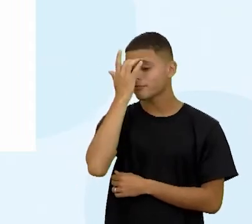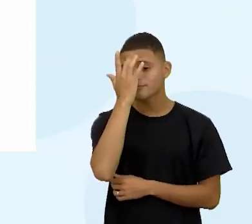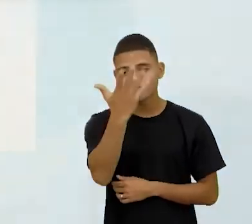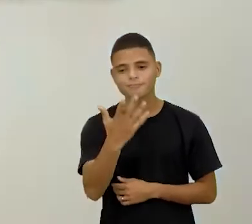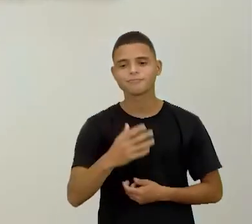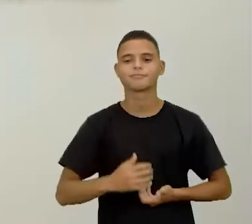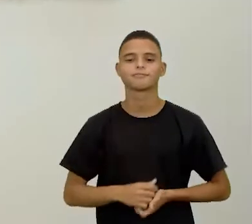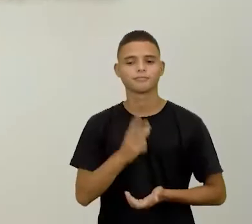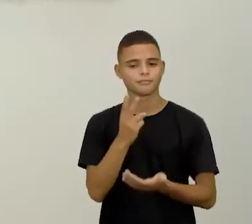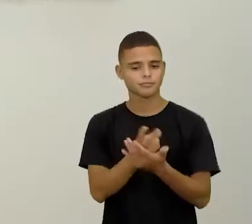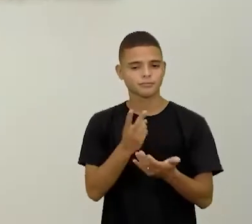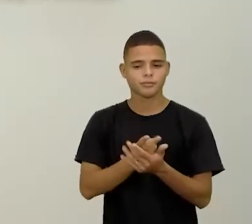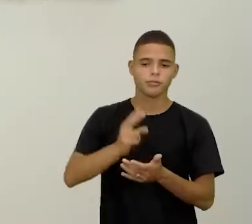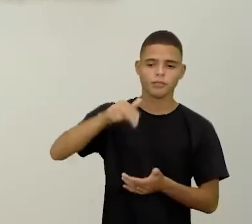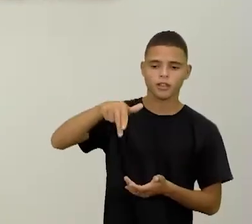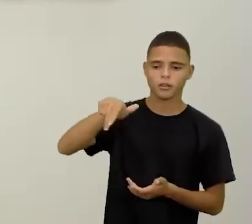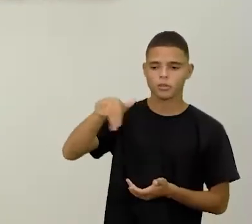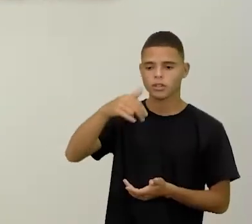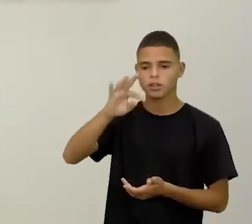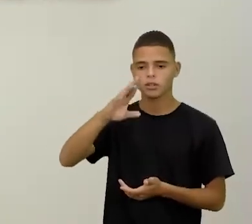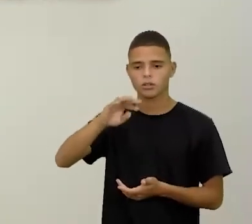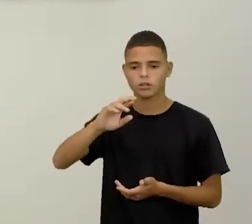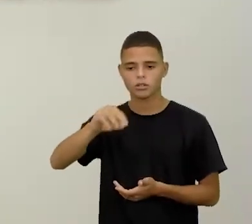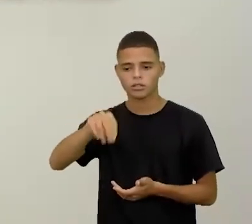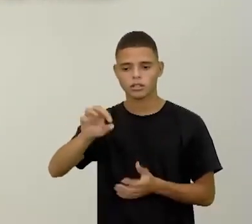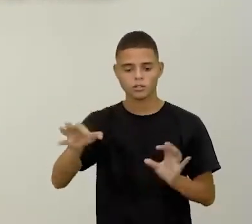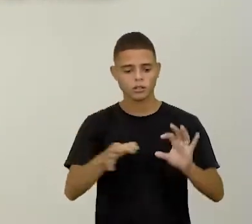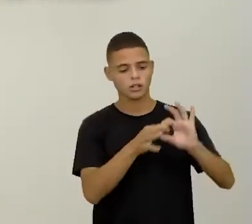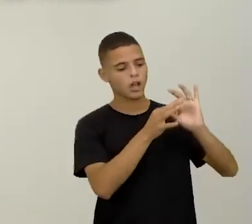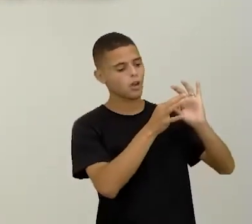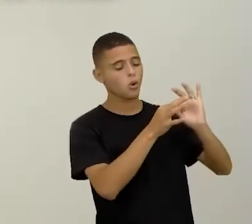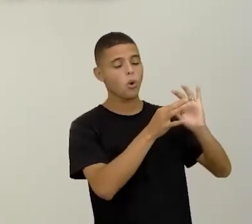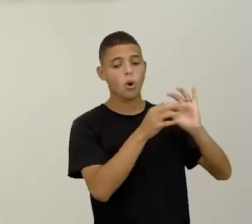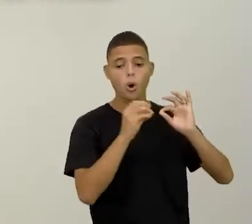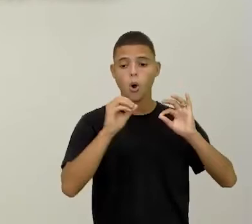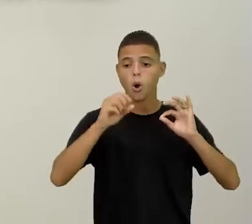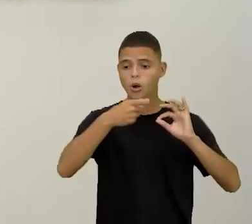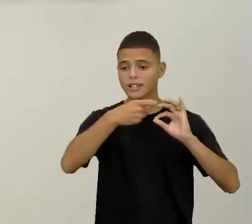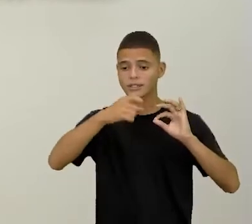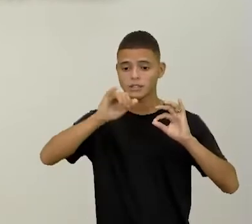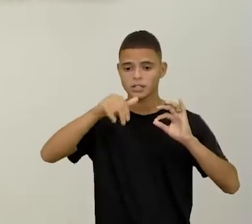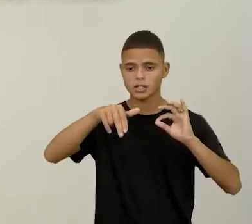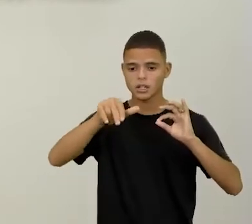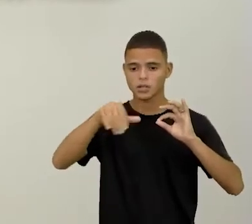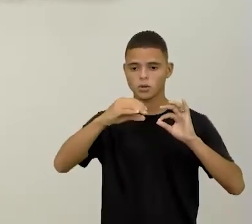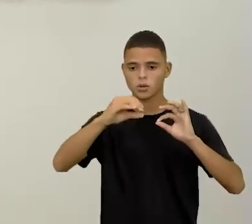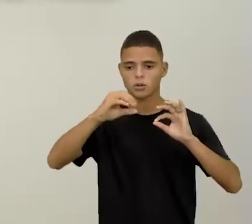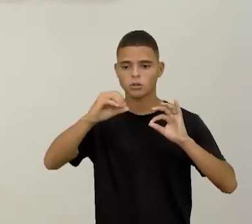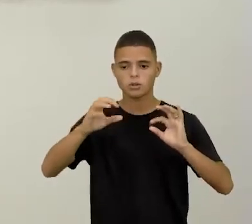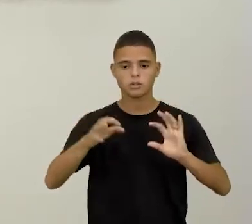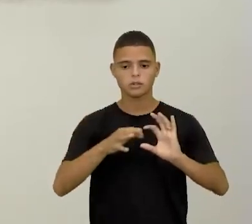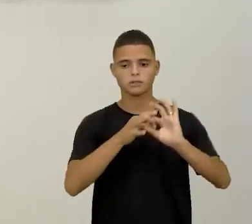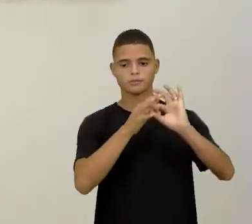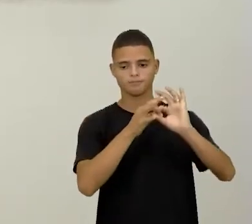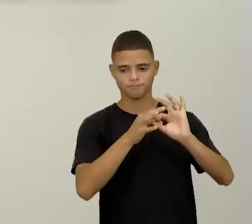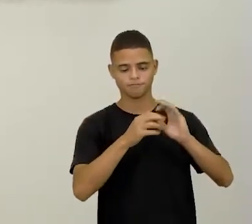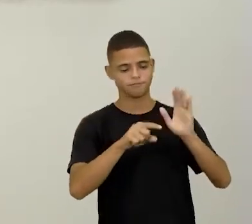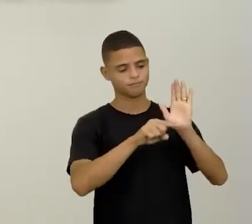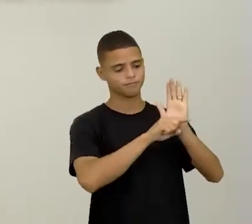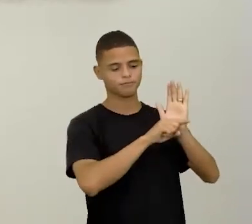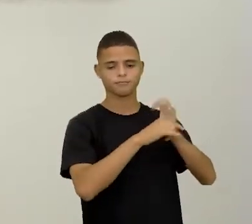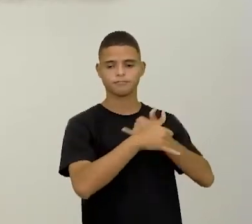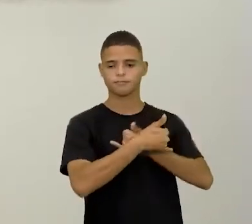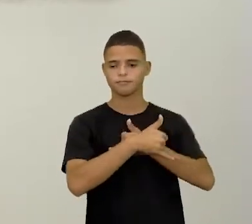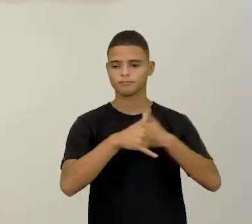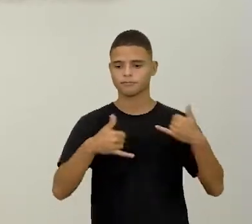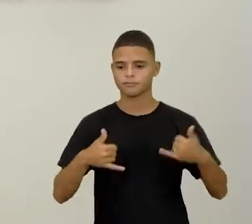que eu tiver um hidrogênio ligado a um oxigênio, a um flúor ou a um nitrogênio eletronegativo. Então, acabou,